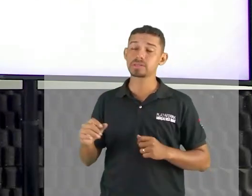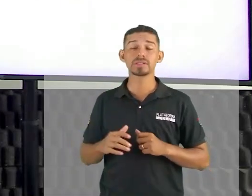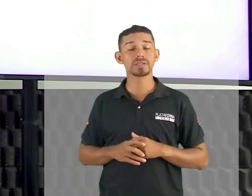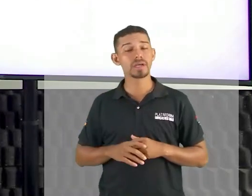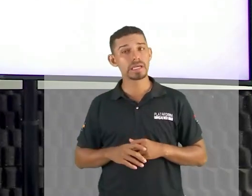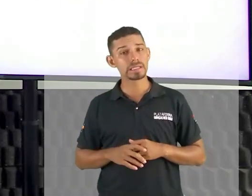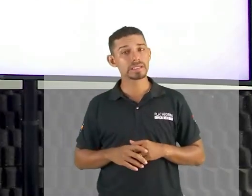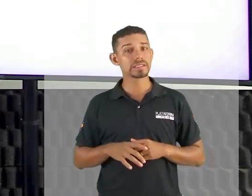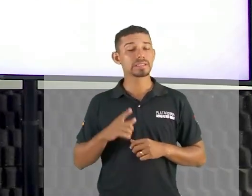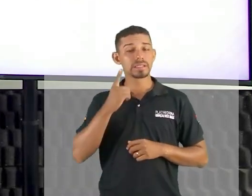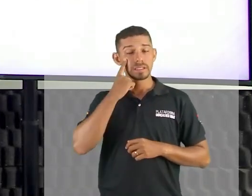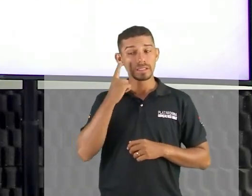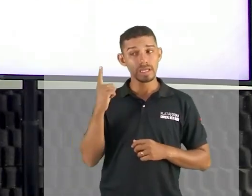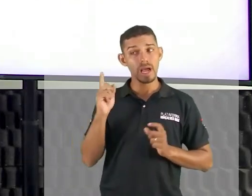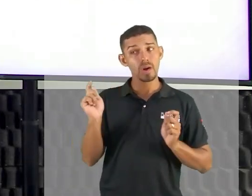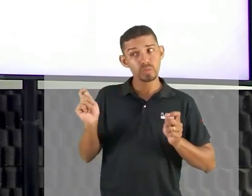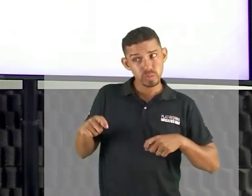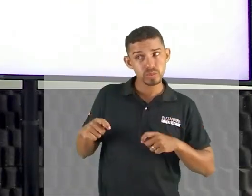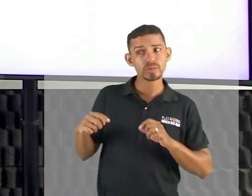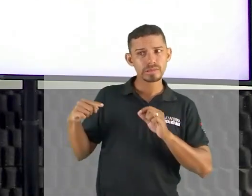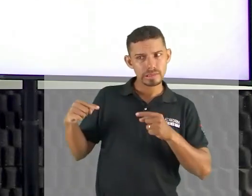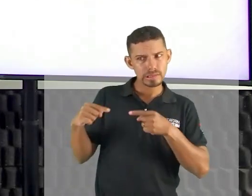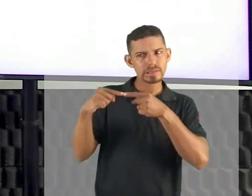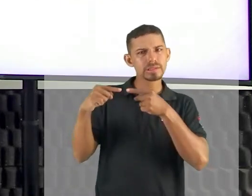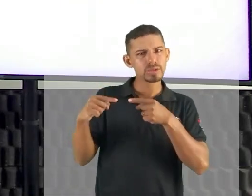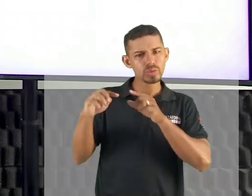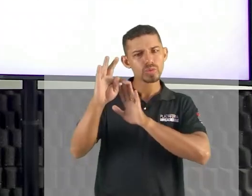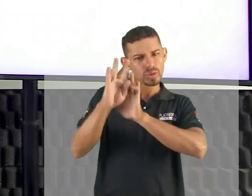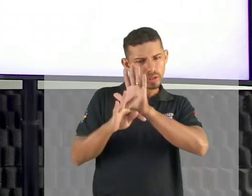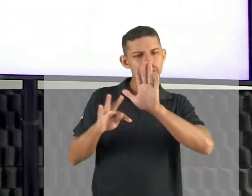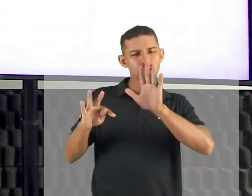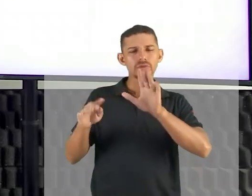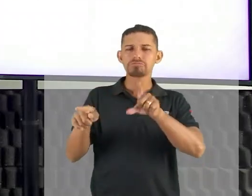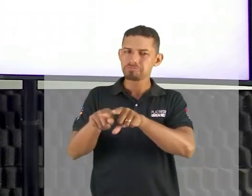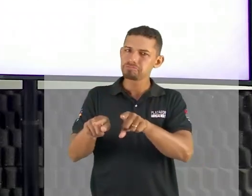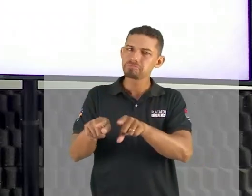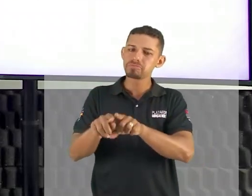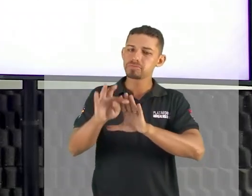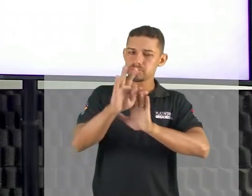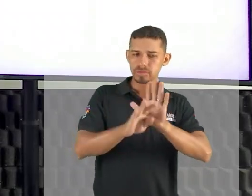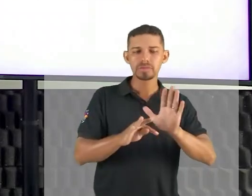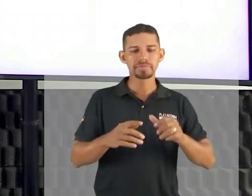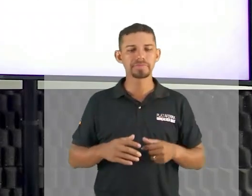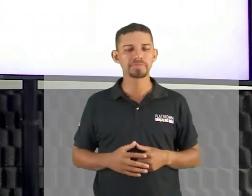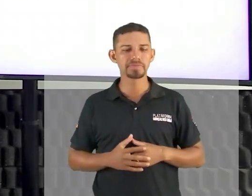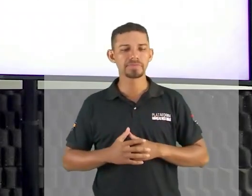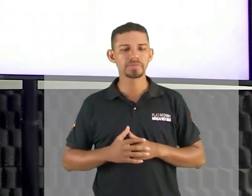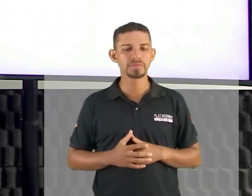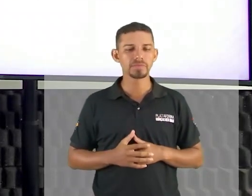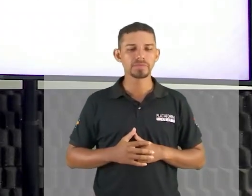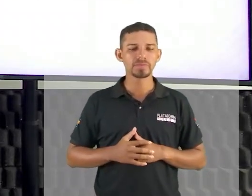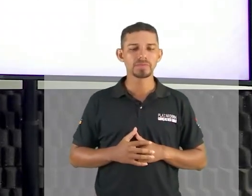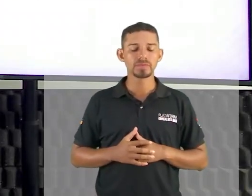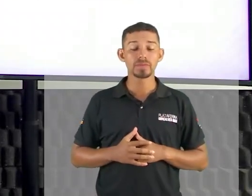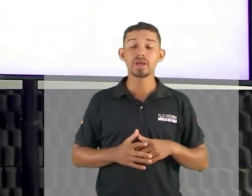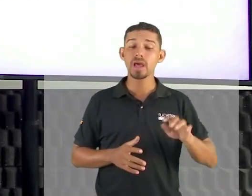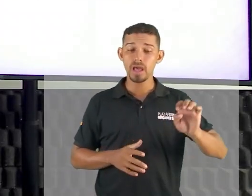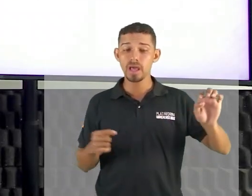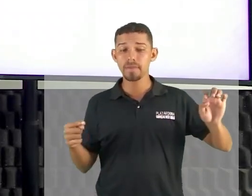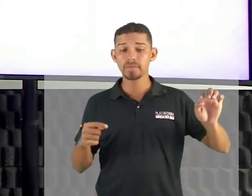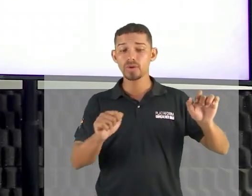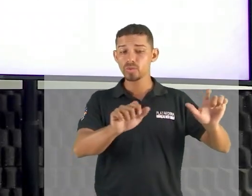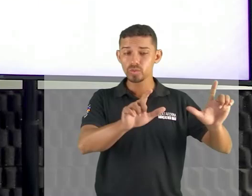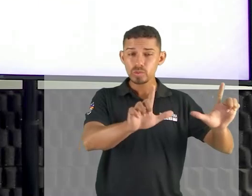alternativa que a gente já vê que há algum sentido no texto que você acabou de fazer a leitura. Letra E. Os